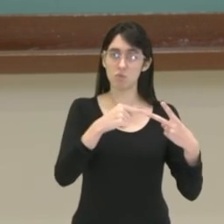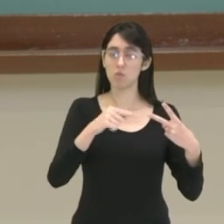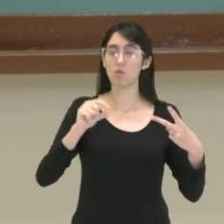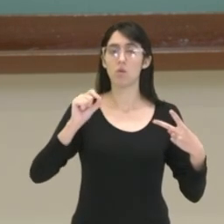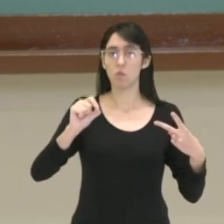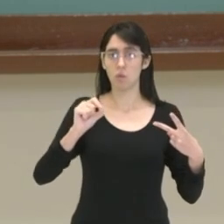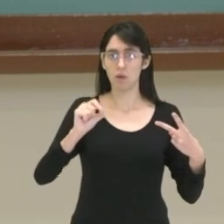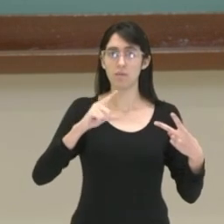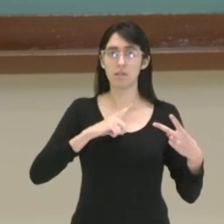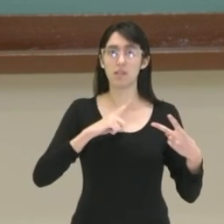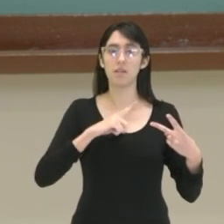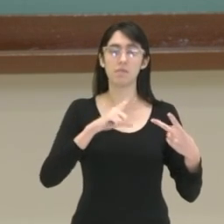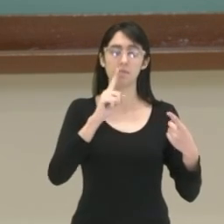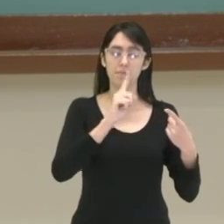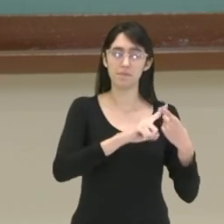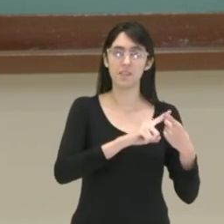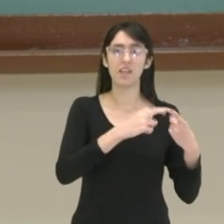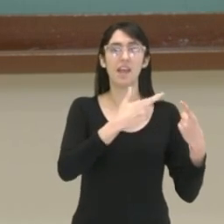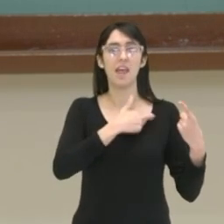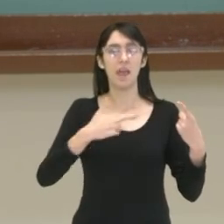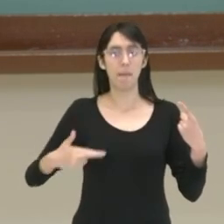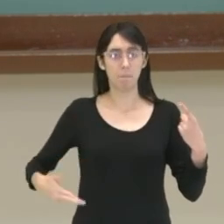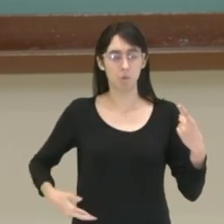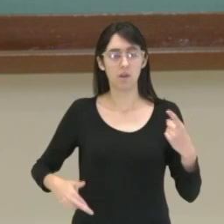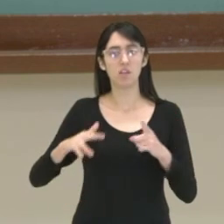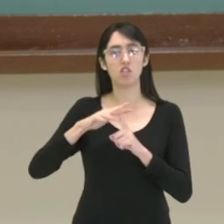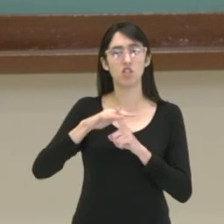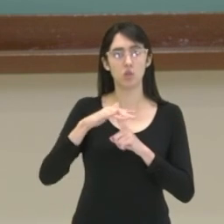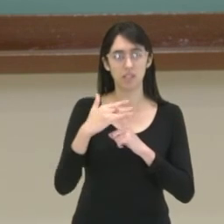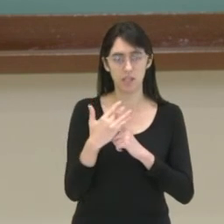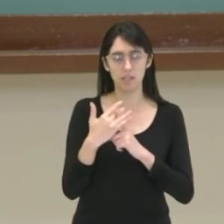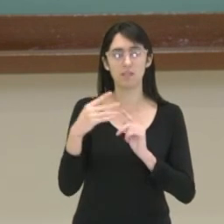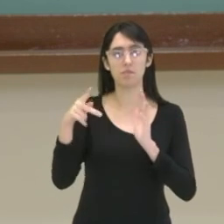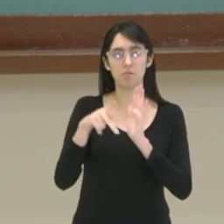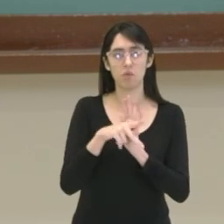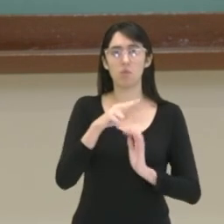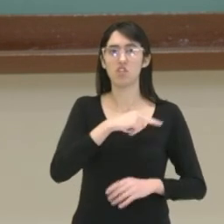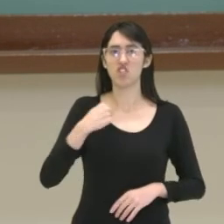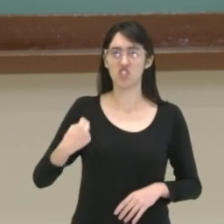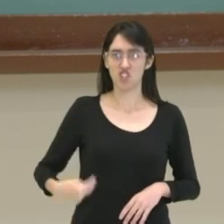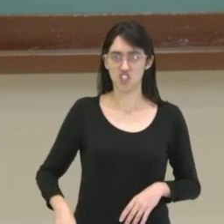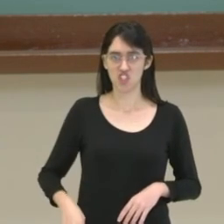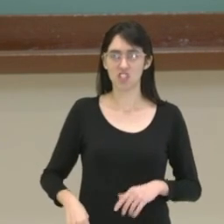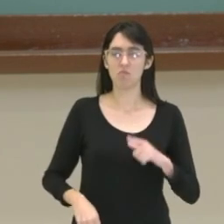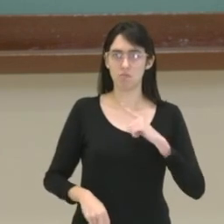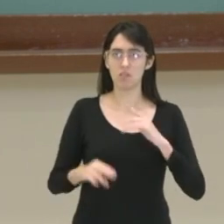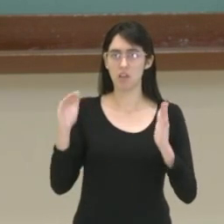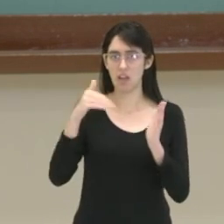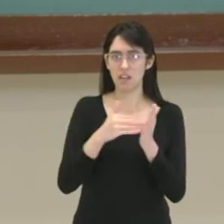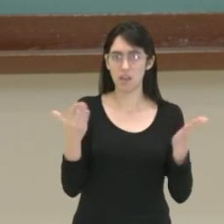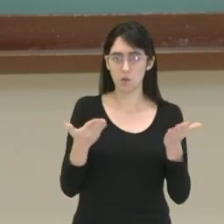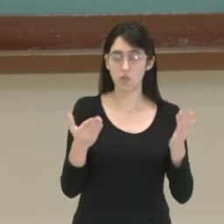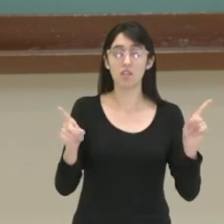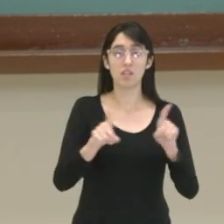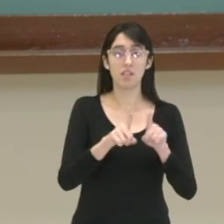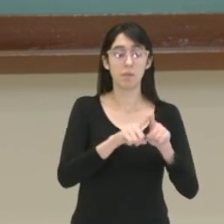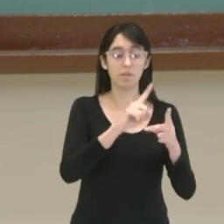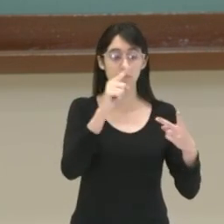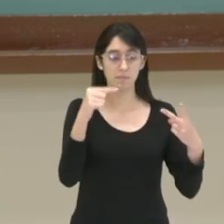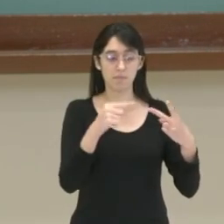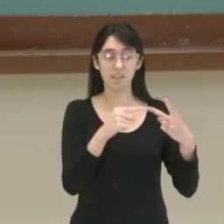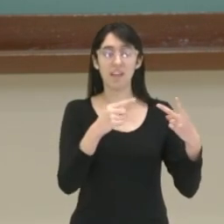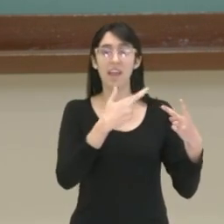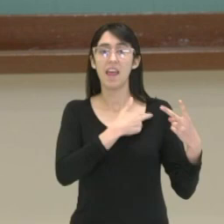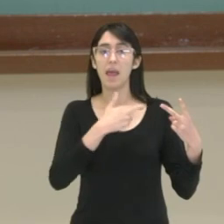a República Socialista ou Popular da China, que é a China que nós conhecemos hoje, e a República da China,